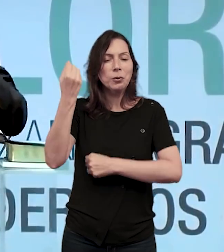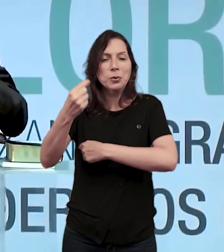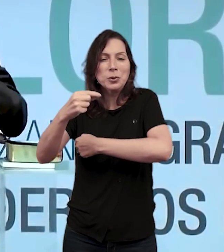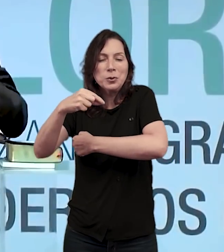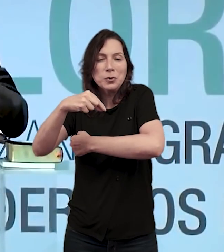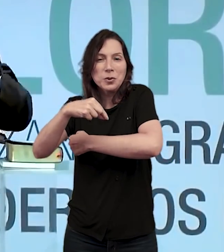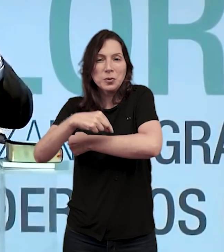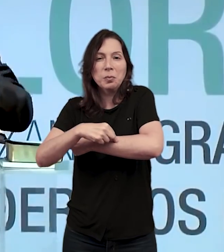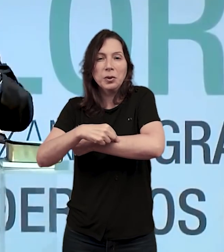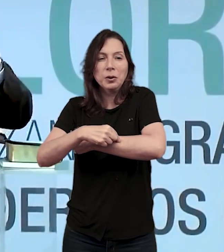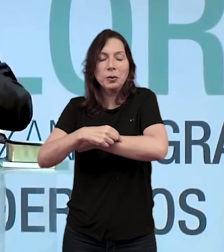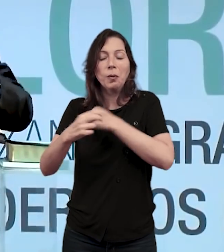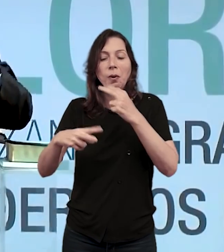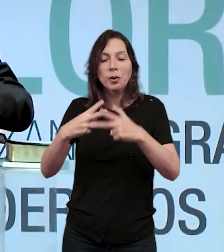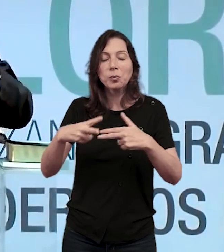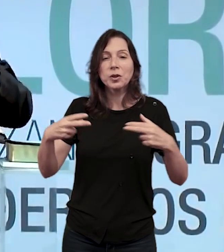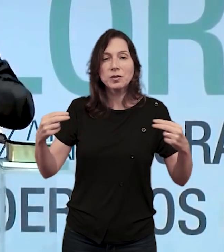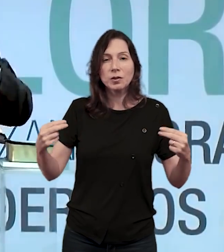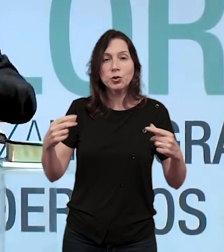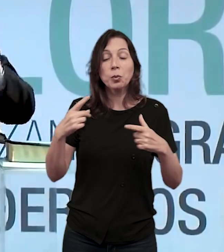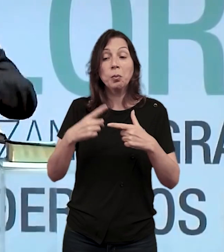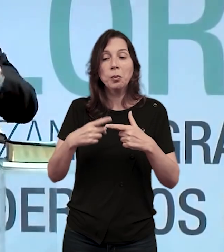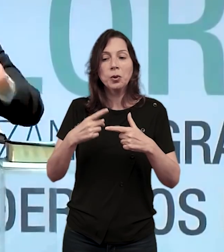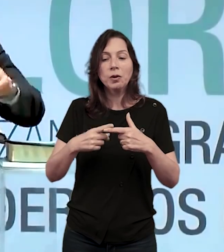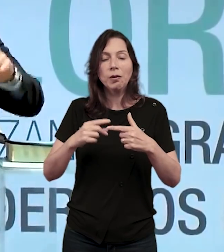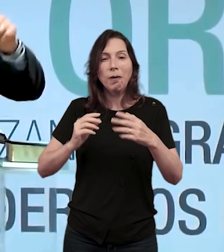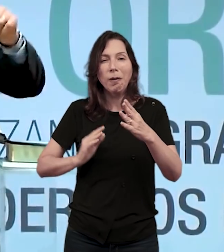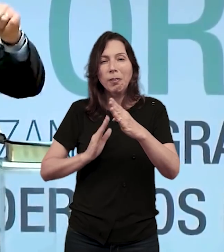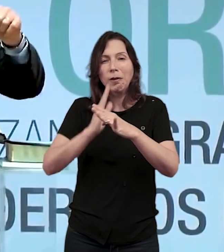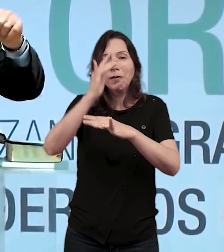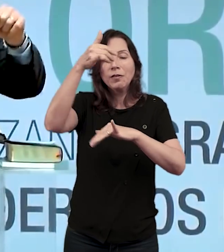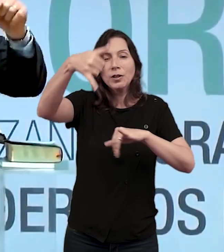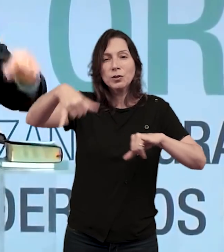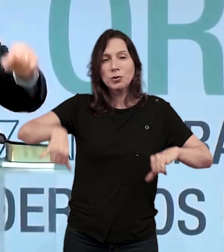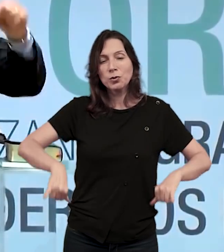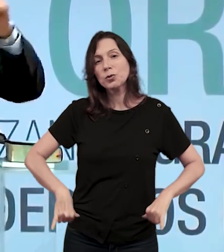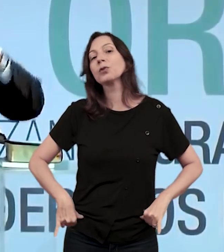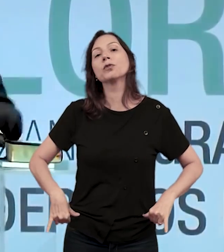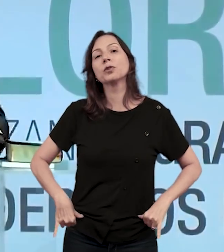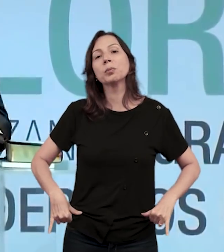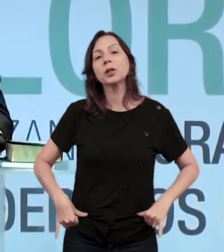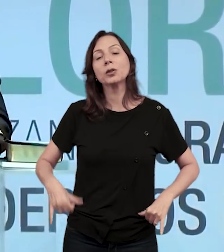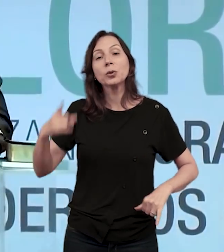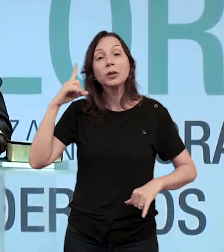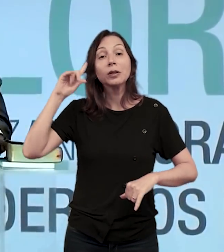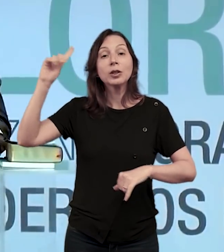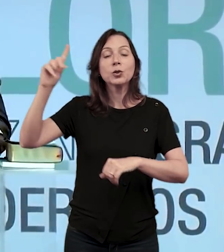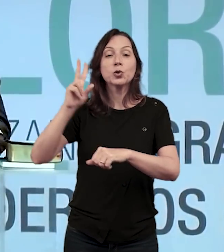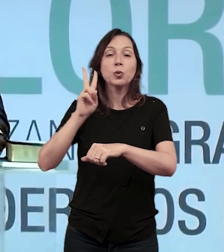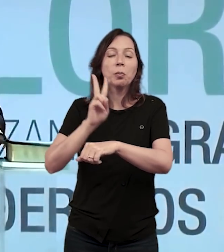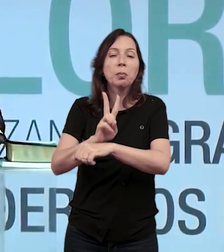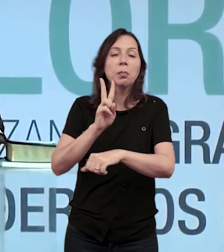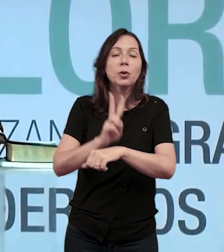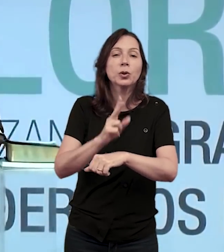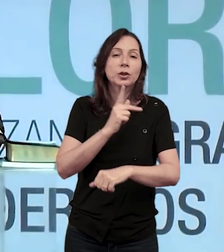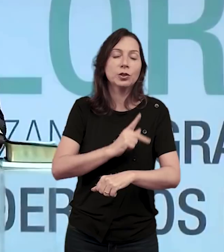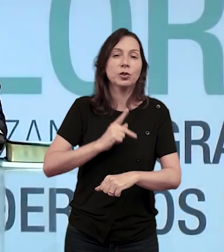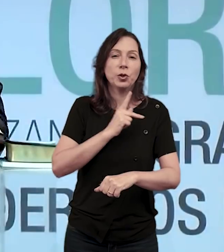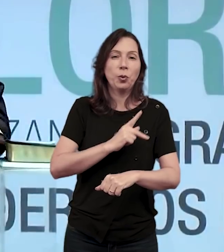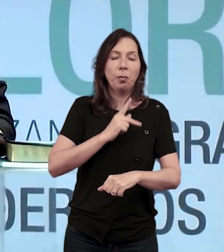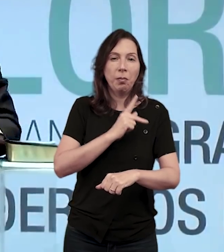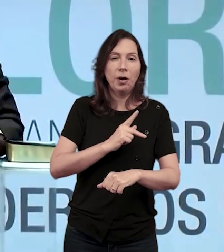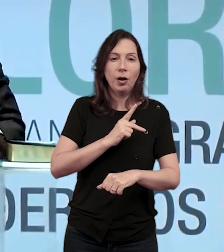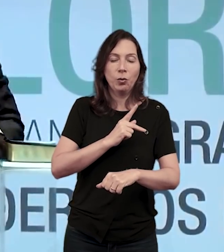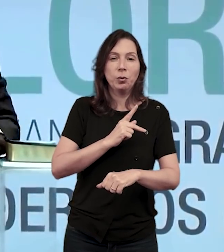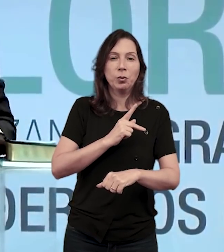através desse incômodo, Deus o protegeu daquilo que ele mais temia, era ser desqualificado para o ministério. Esse é um homem soberbo,